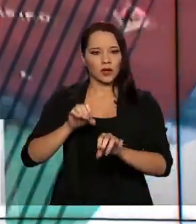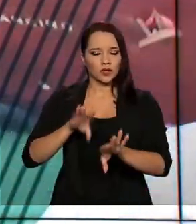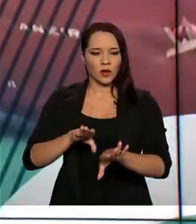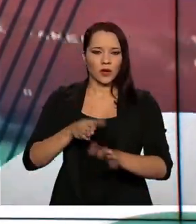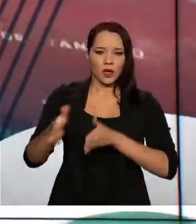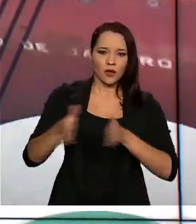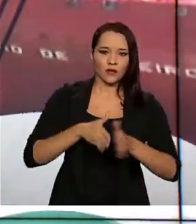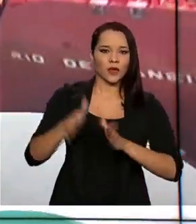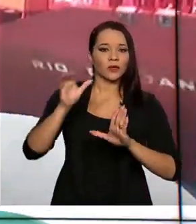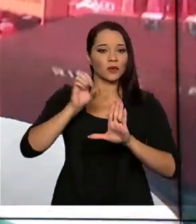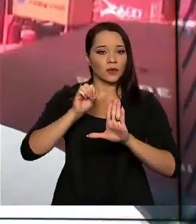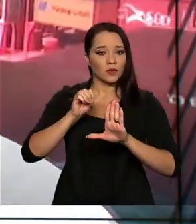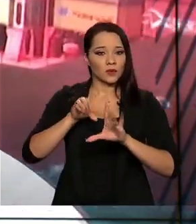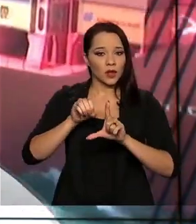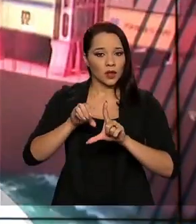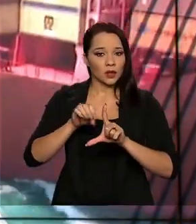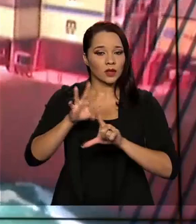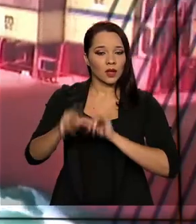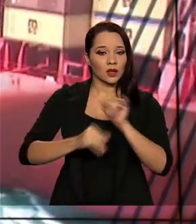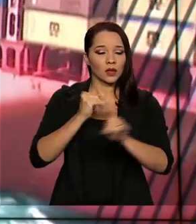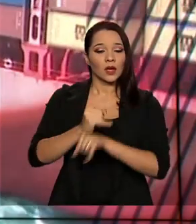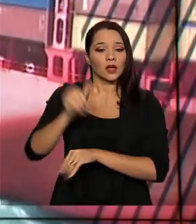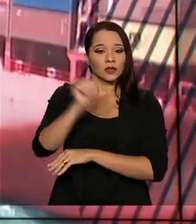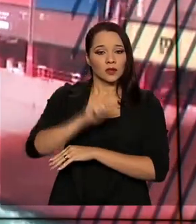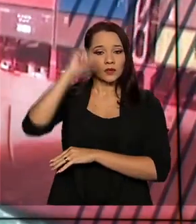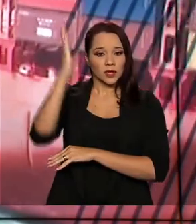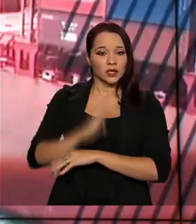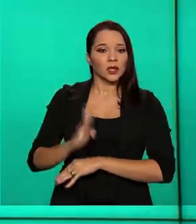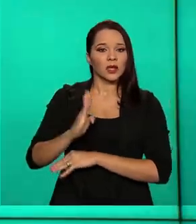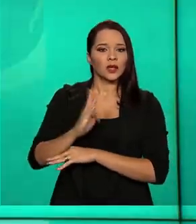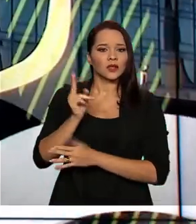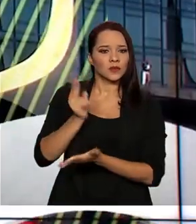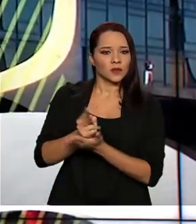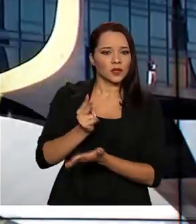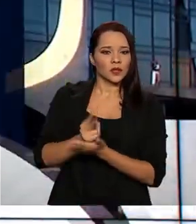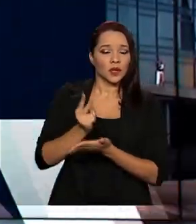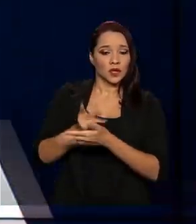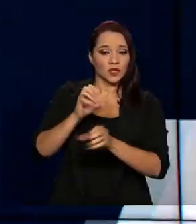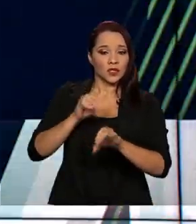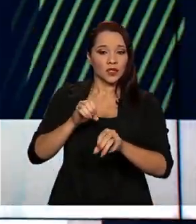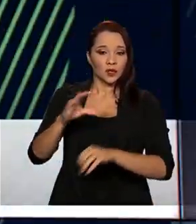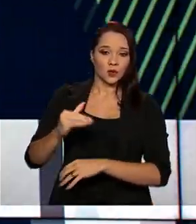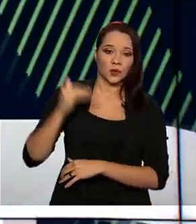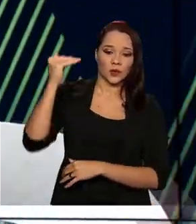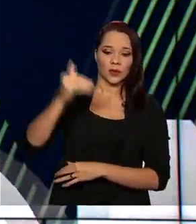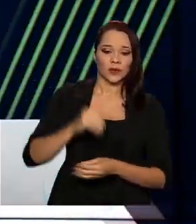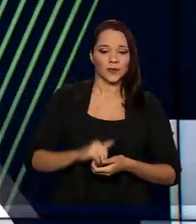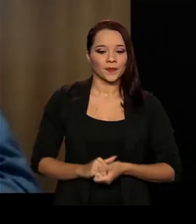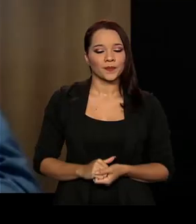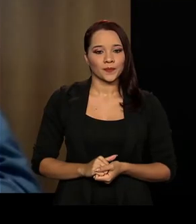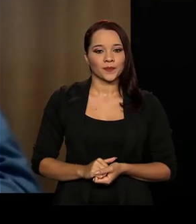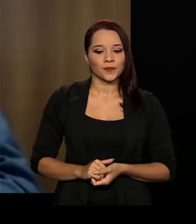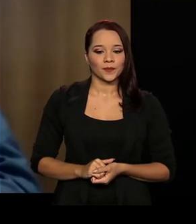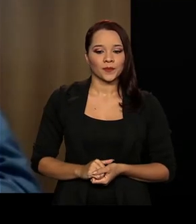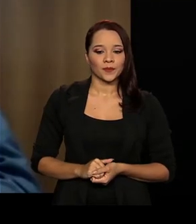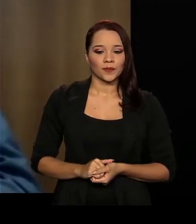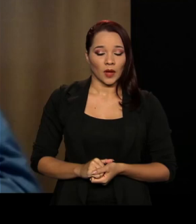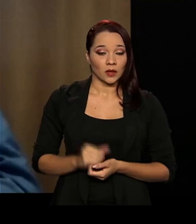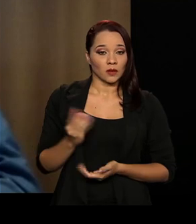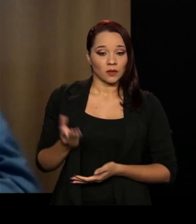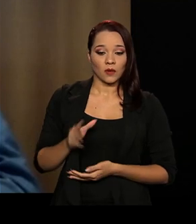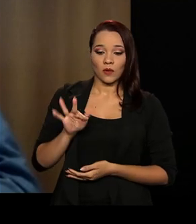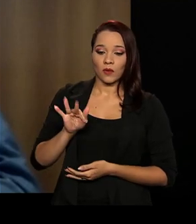durante evento online da Associação Brasileira de Mantenedoras de Ensino Superior. No FIES,